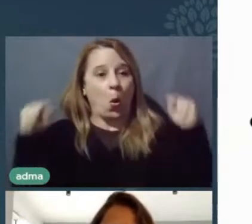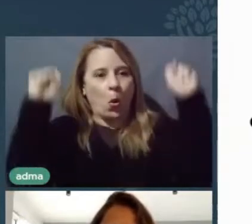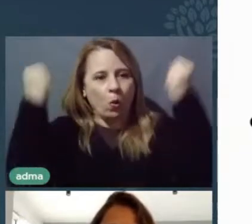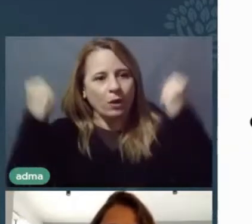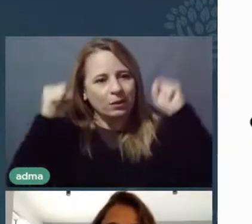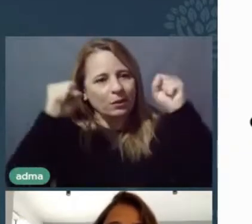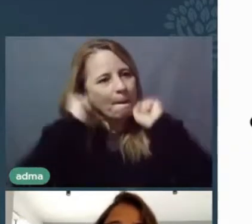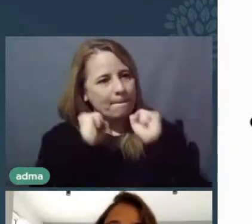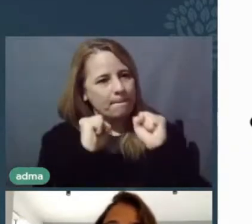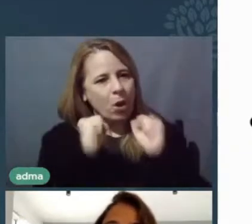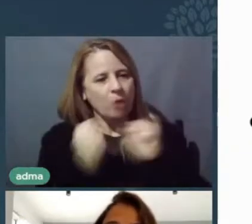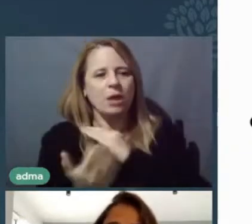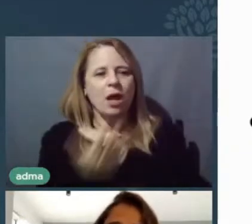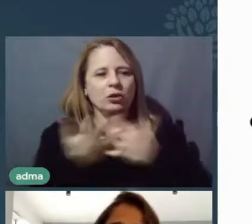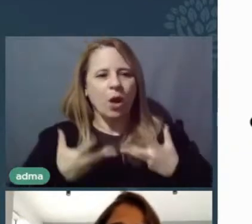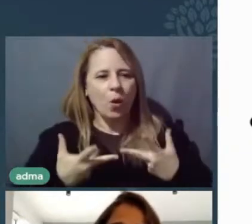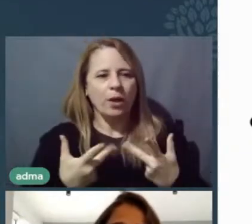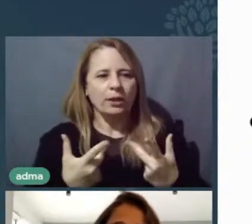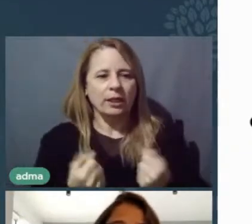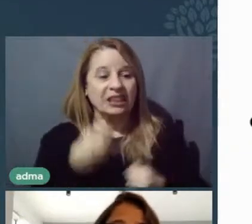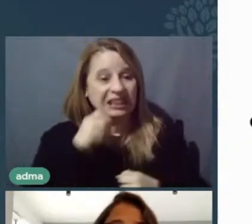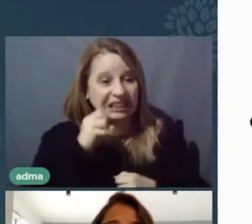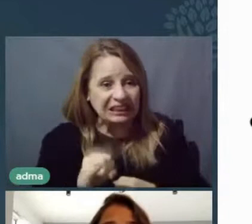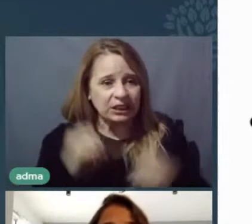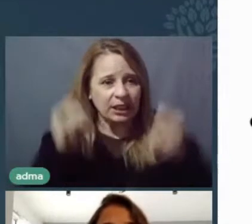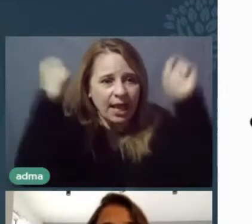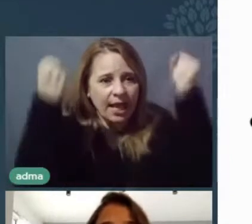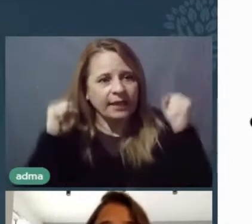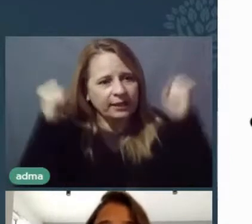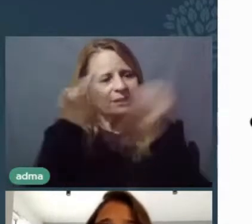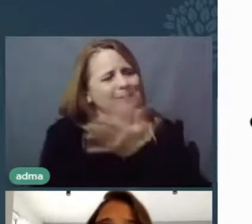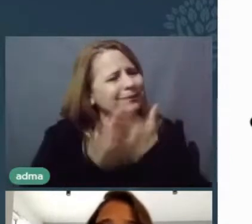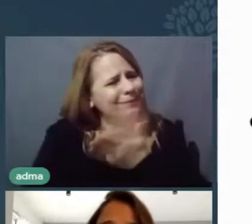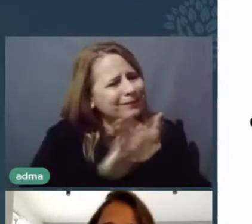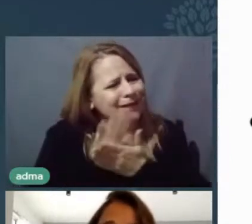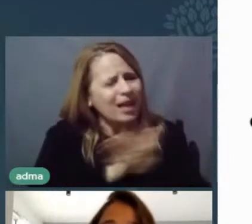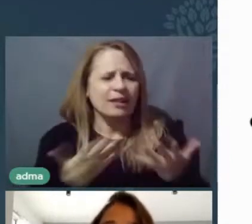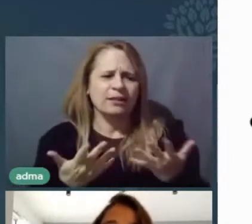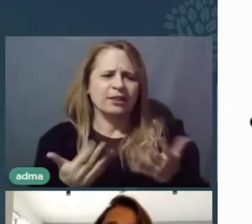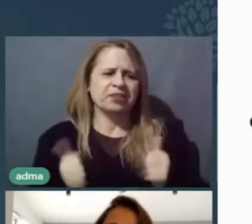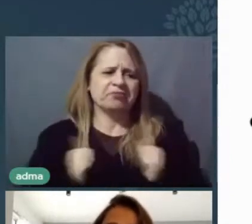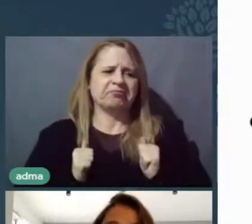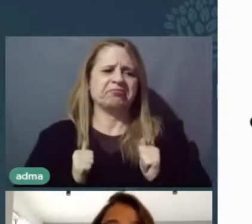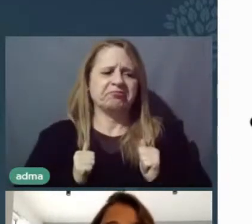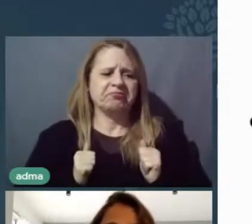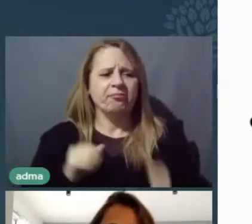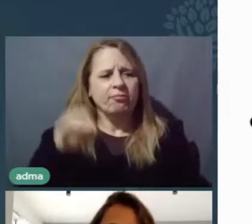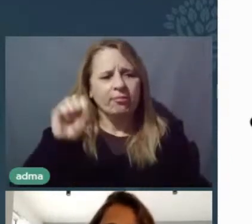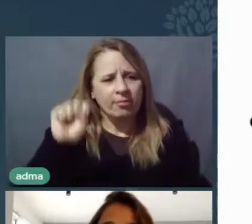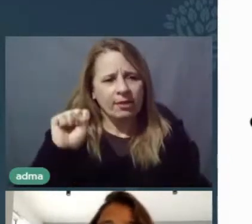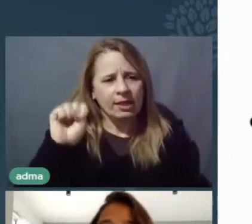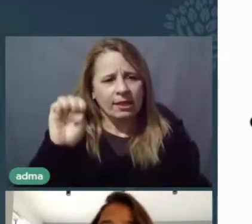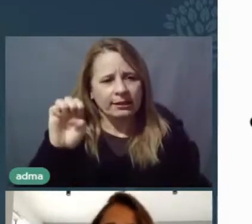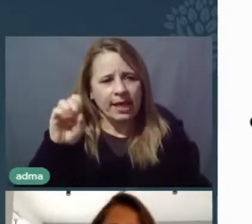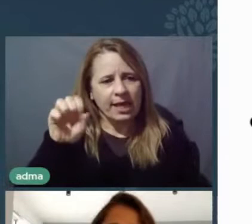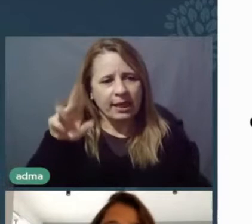trazer benefício, se o exercício não for feito, o indivíduo ele passa a ser sedentário. E nós já vimos que o